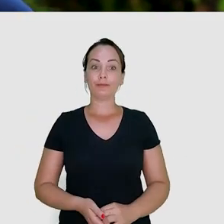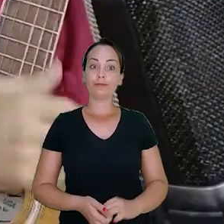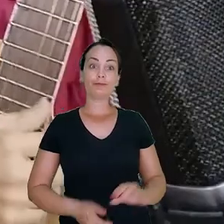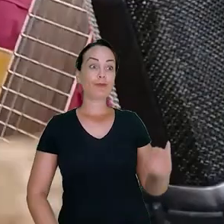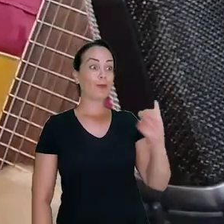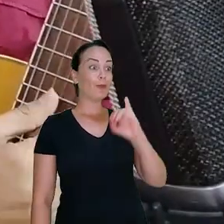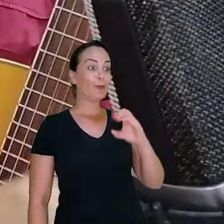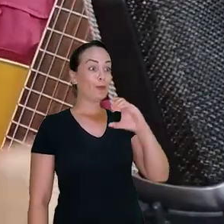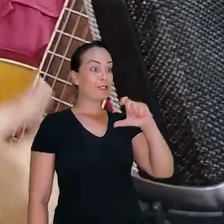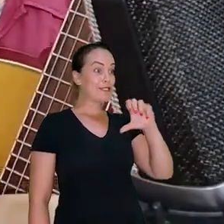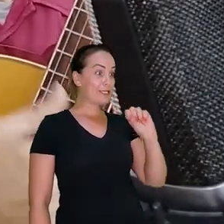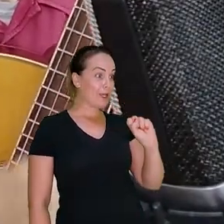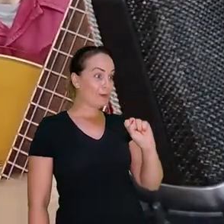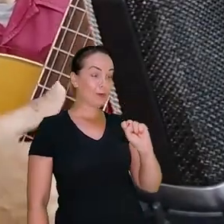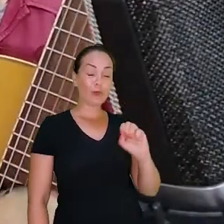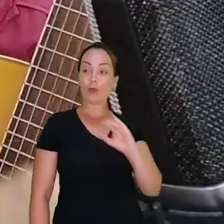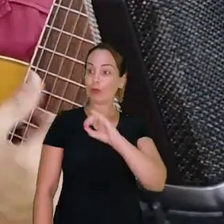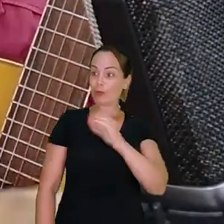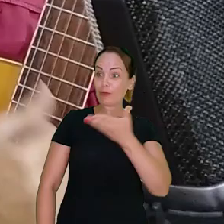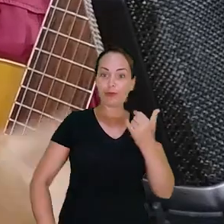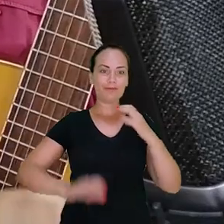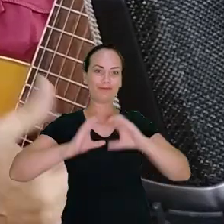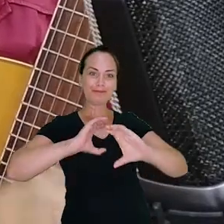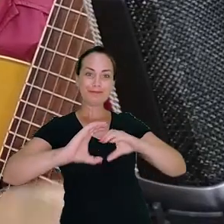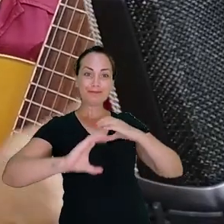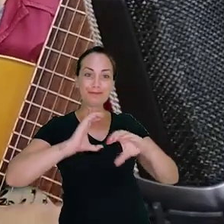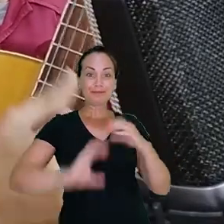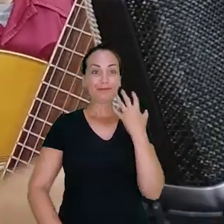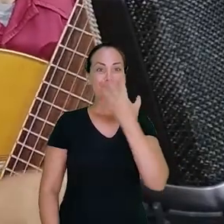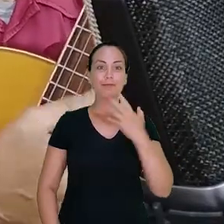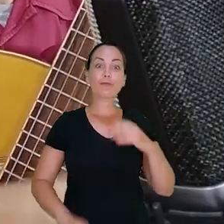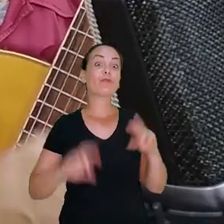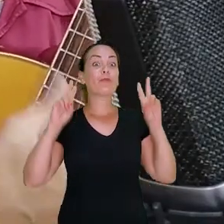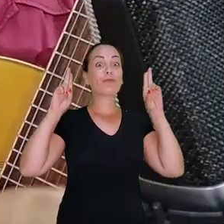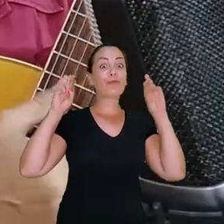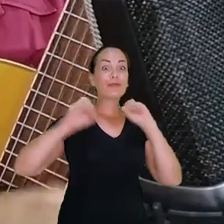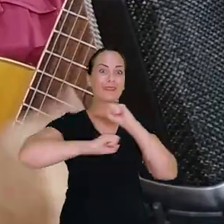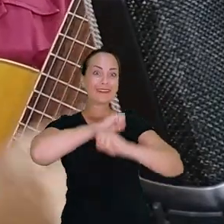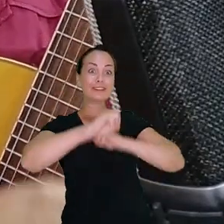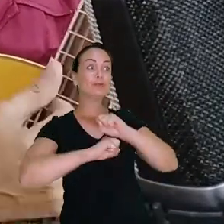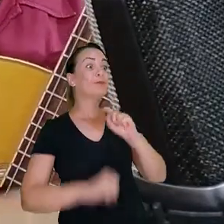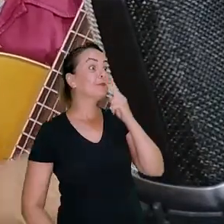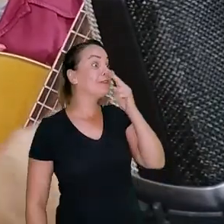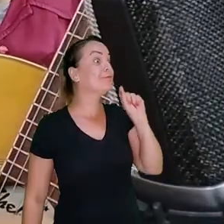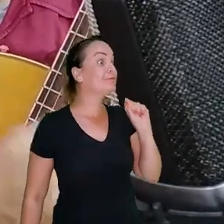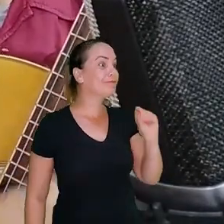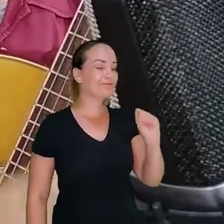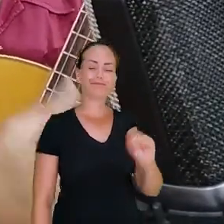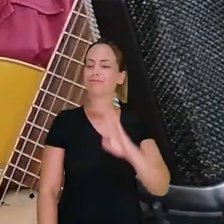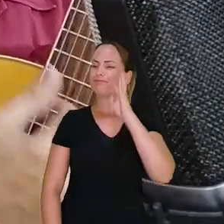Bola! Oi, Celso. Oi. Vamos cantar? Vamos. Que tal sobre o Sistema Solar? Legal,